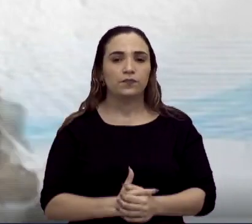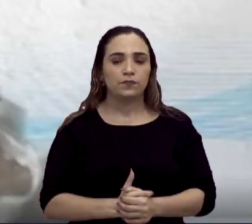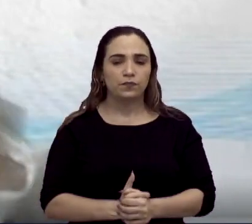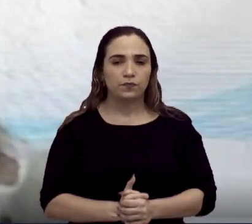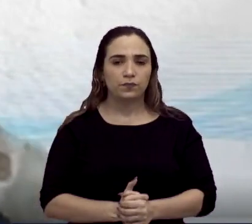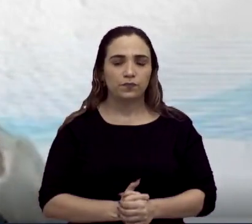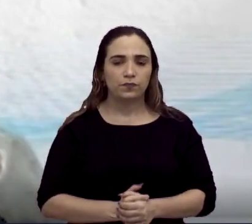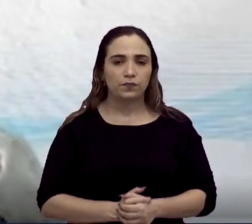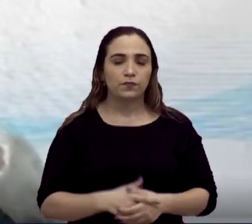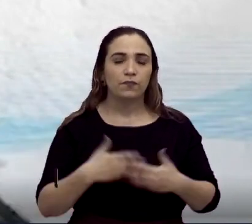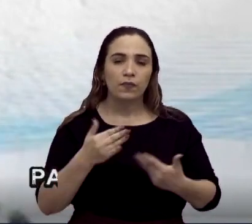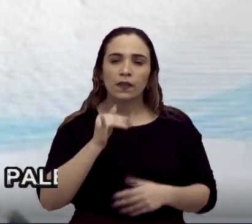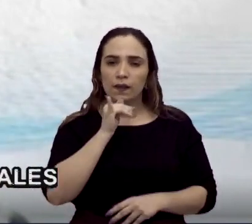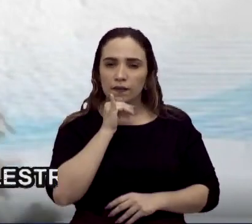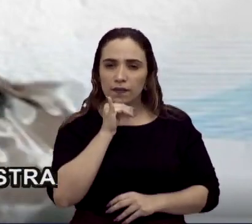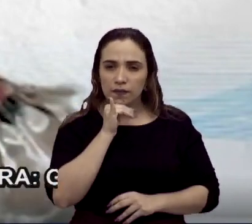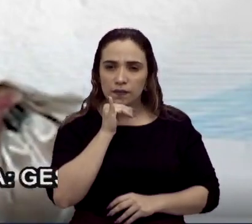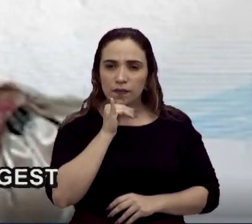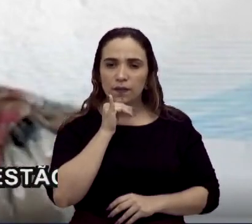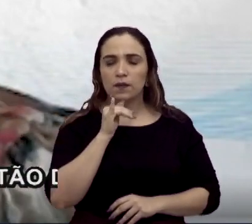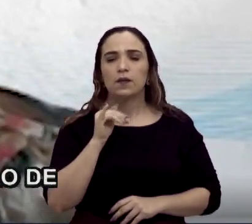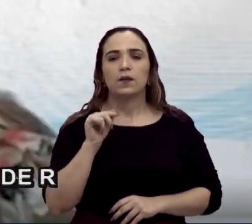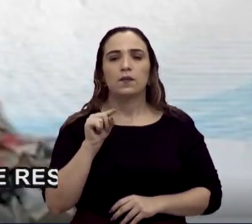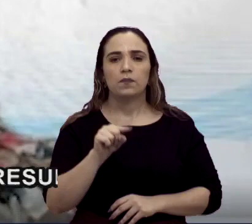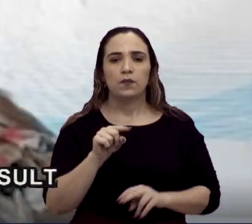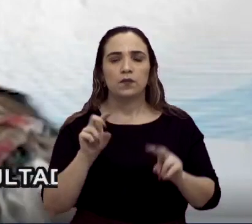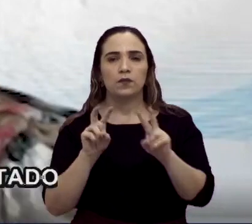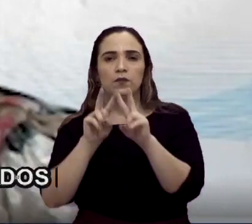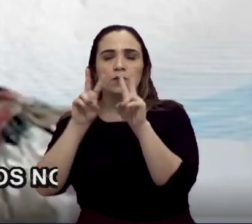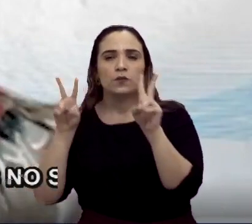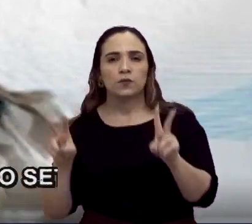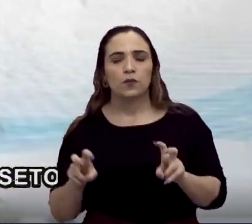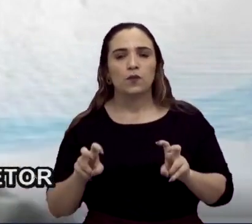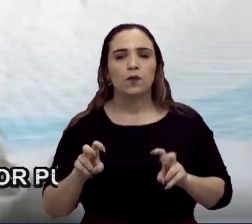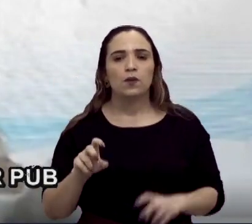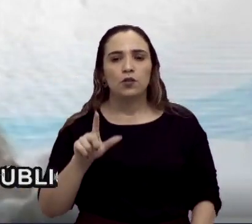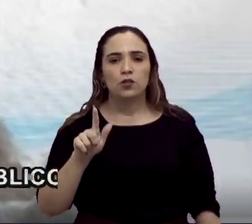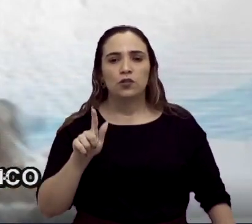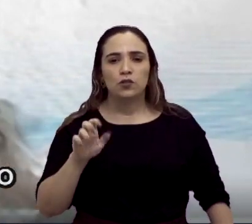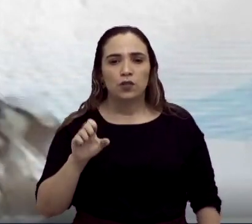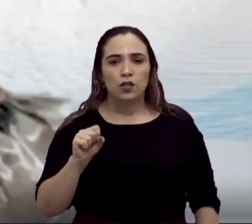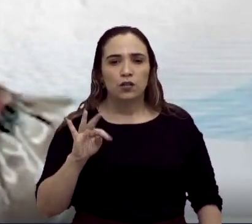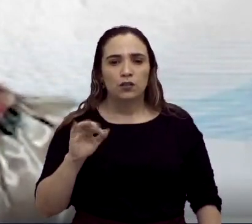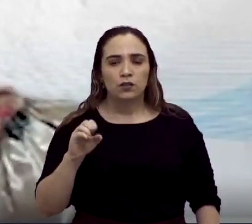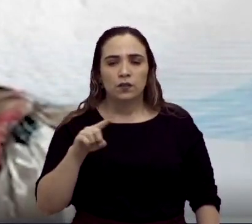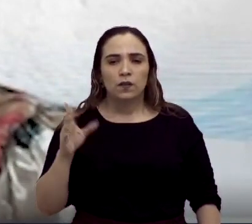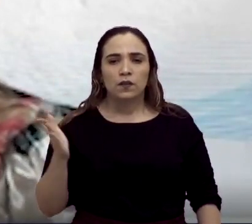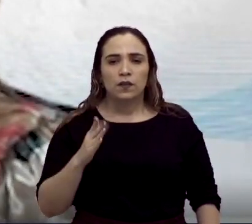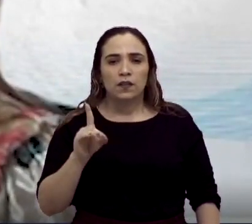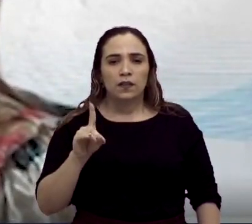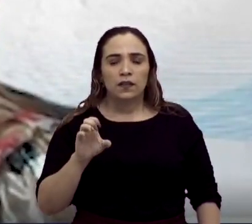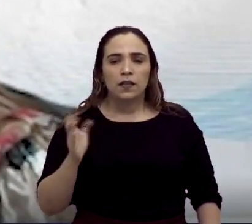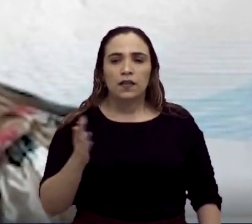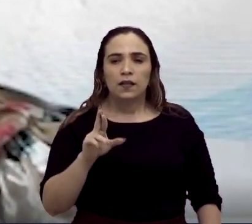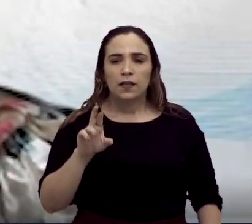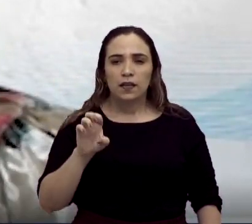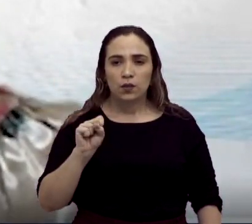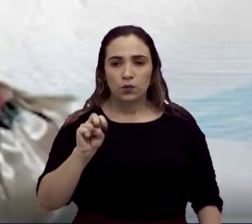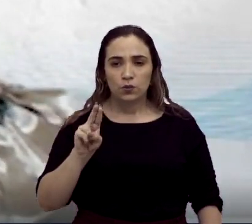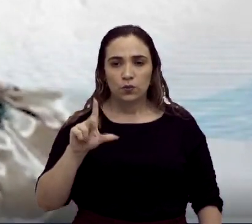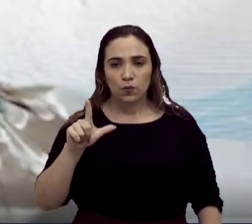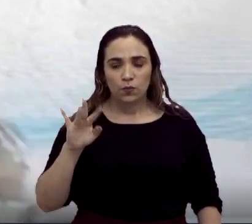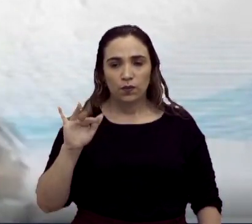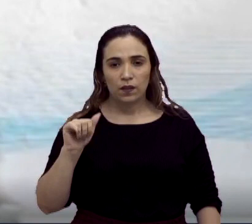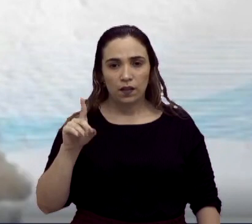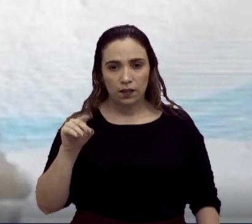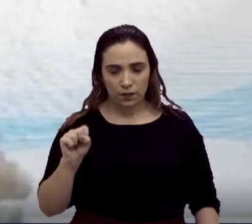dando mais um exemplo aqui de uma gestão por resultado, vou até contar a historinha de como surgiu a minha palestra.